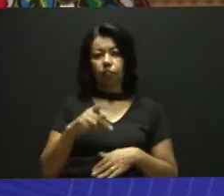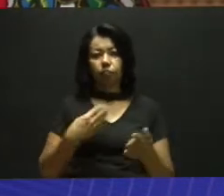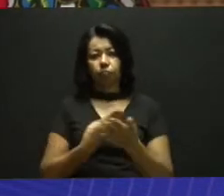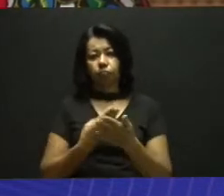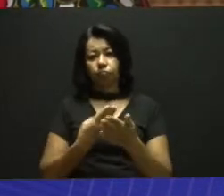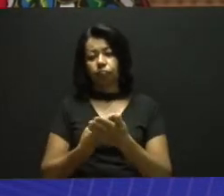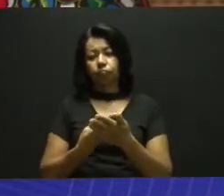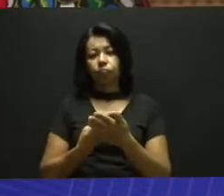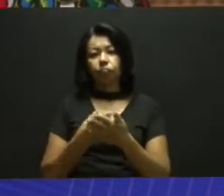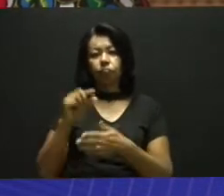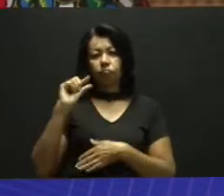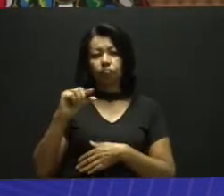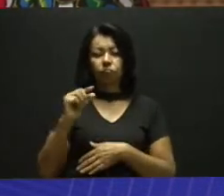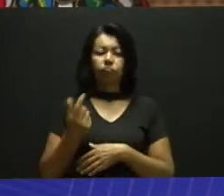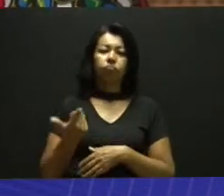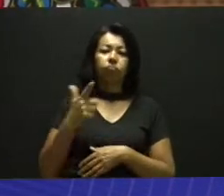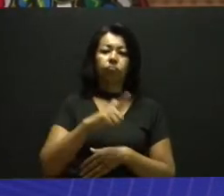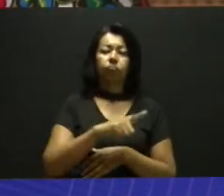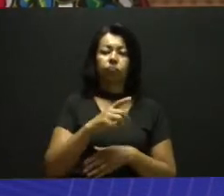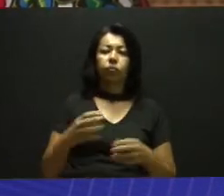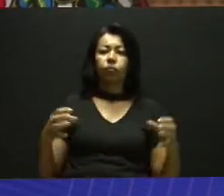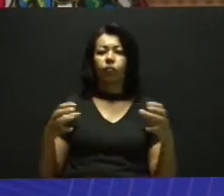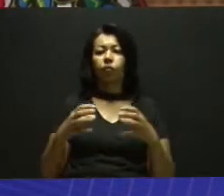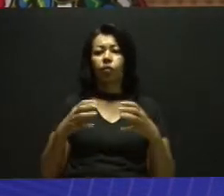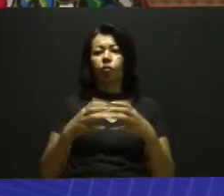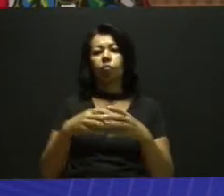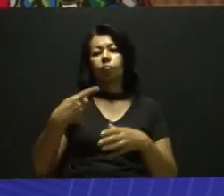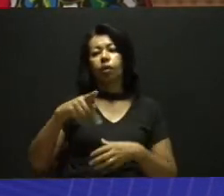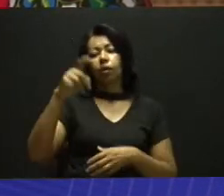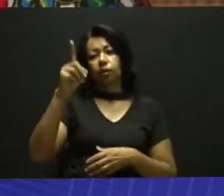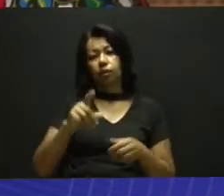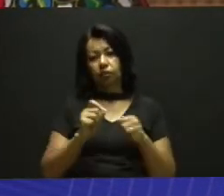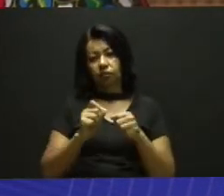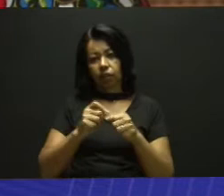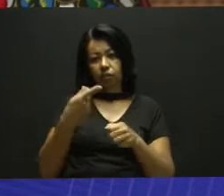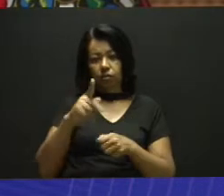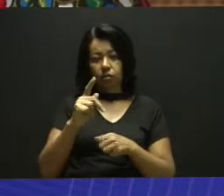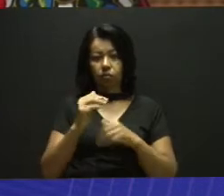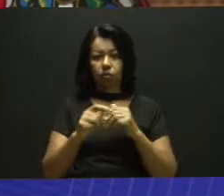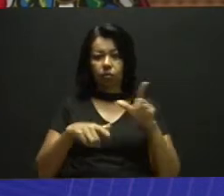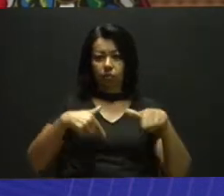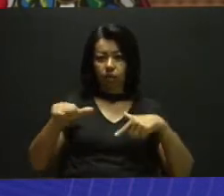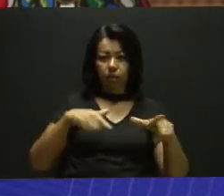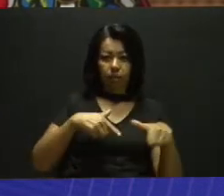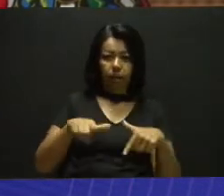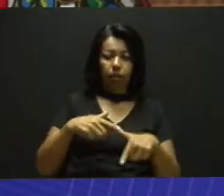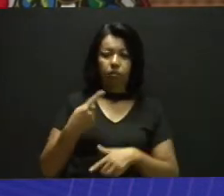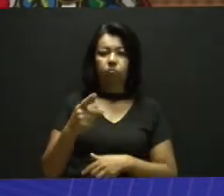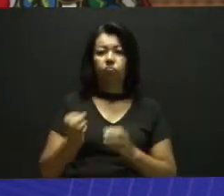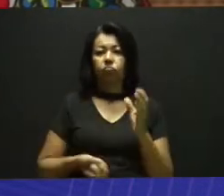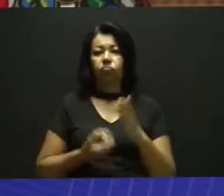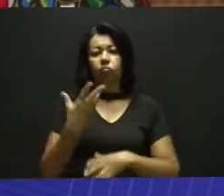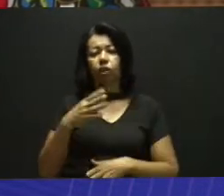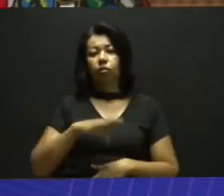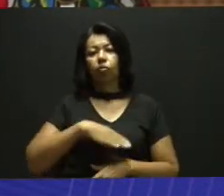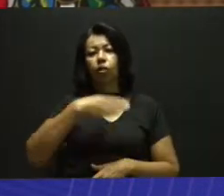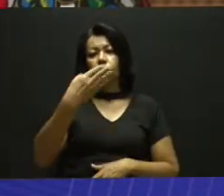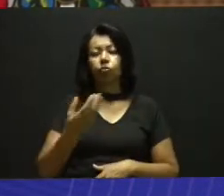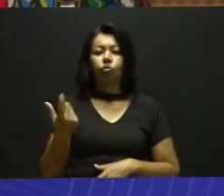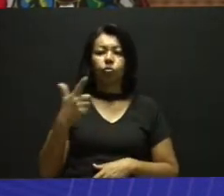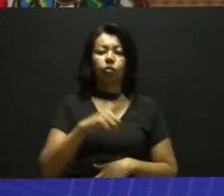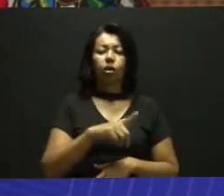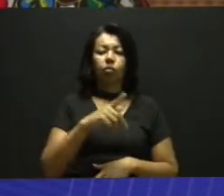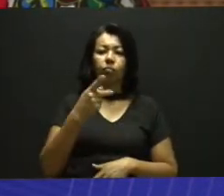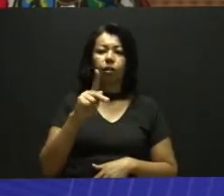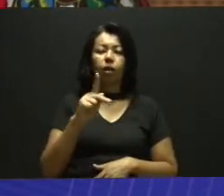minucioso e intelectual das peças a serem executadas em suas produções o seu surgimento e corajoso uma crítica